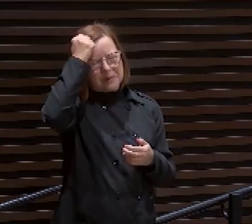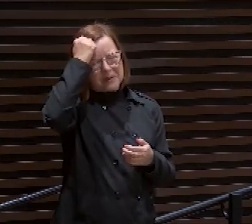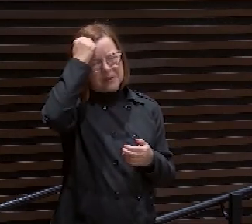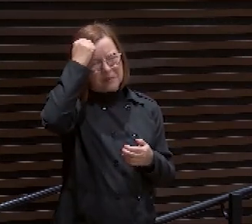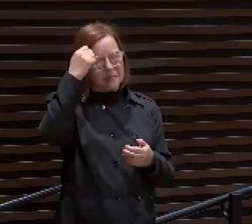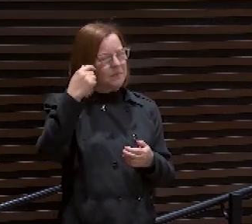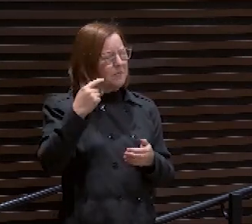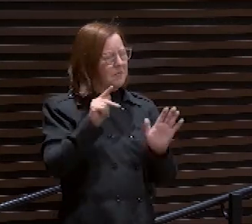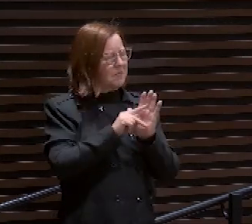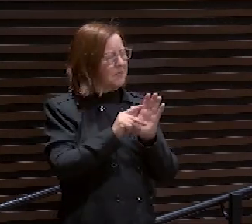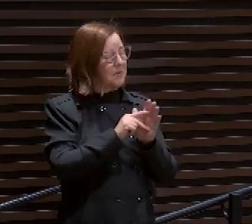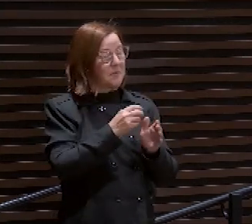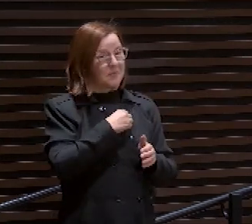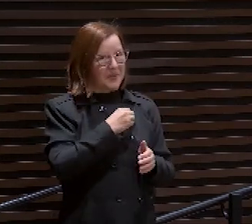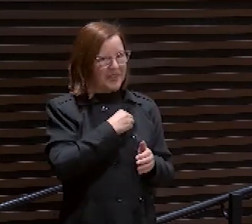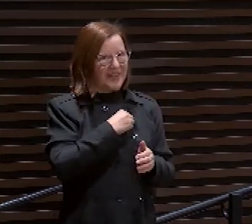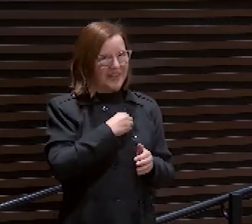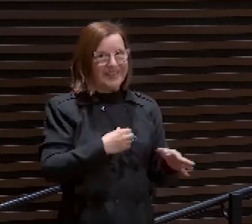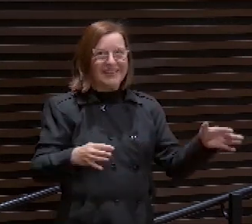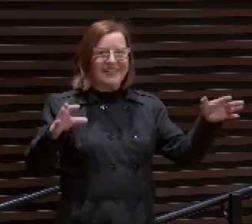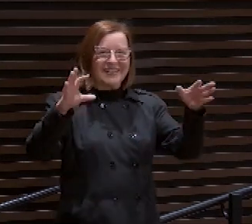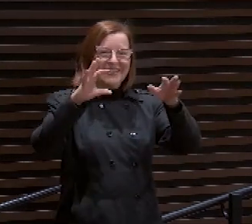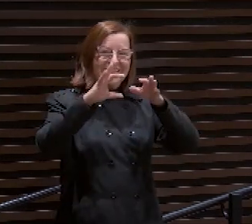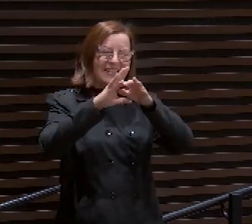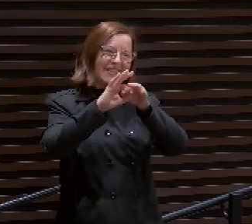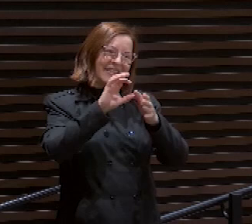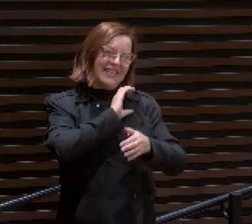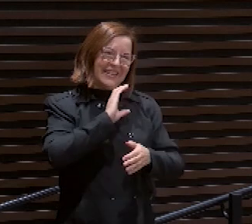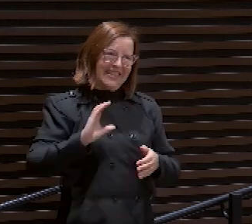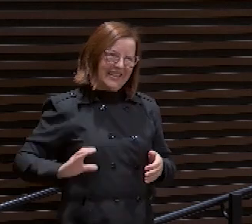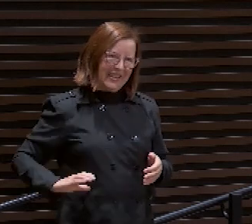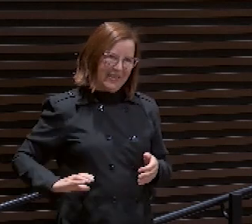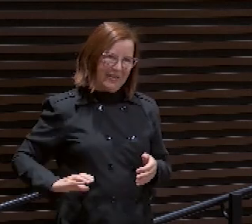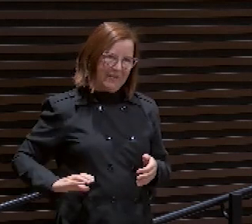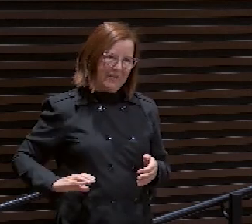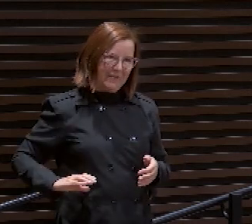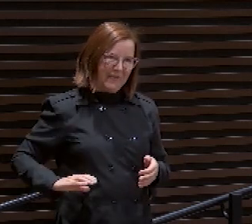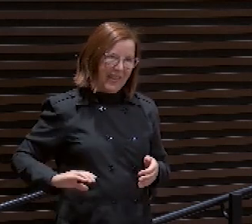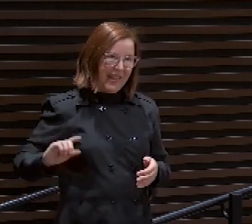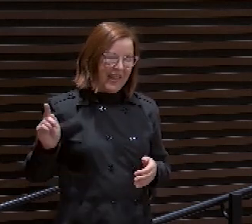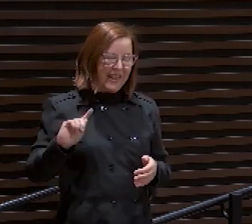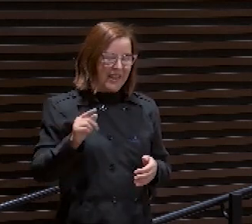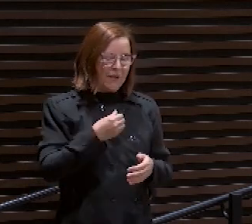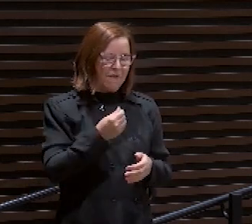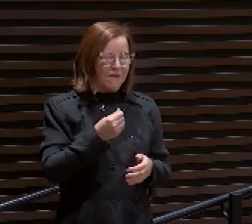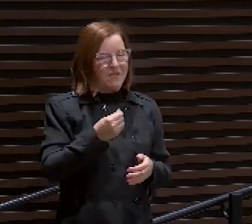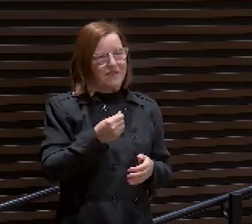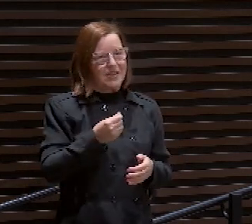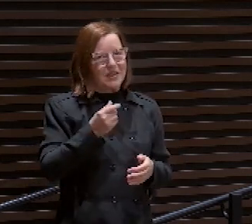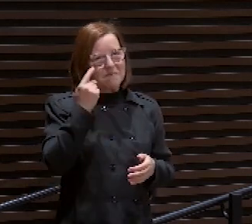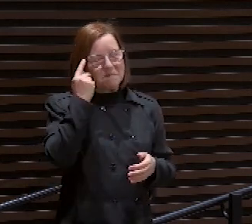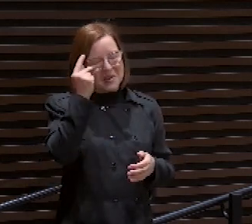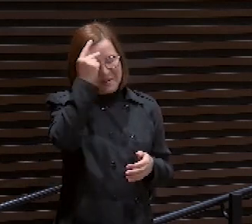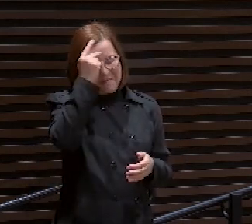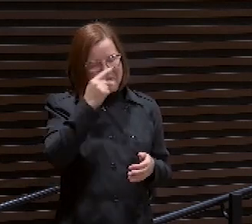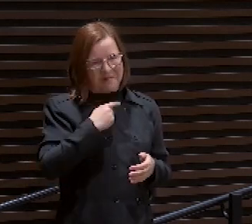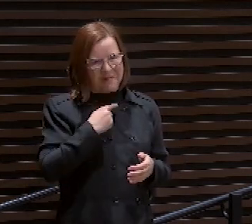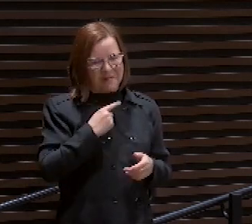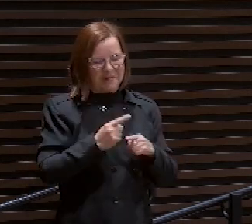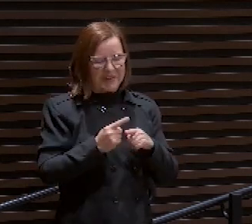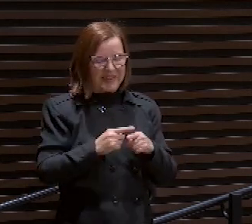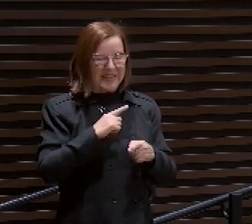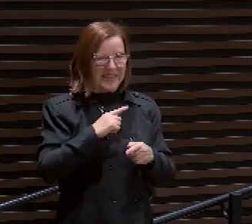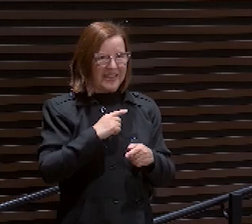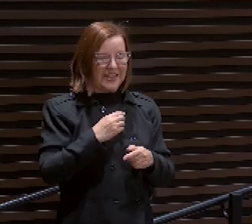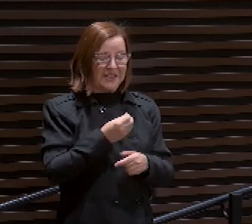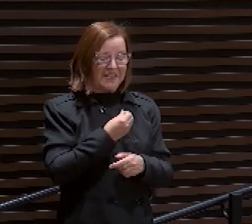foram unidos a Cristo. E esses não vivem mais para si, pois eles têm uma vida nova em